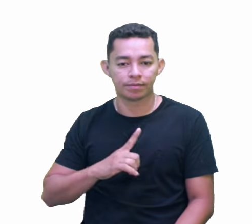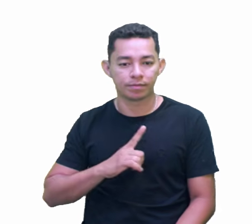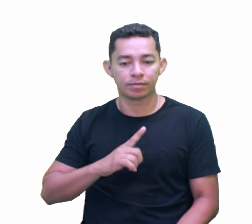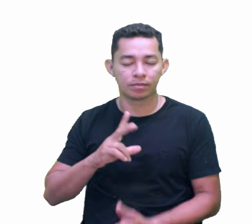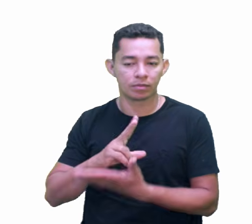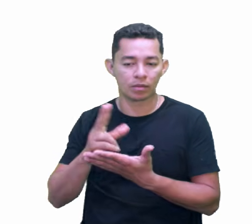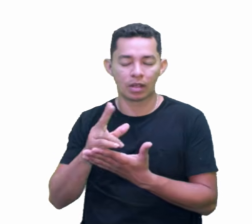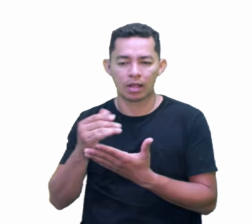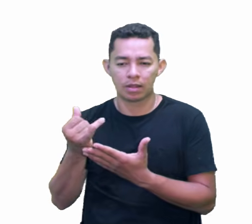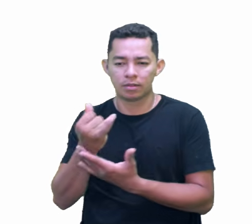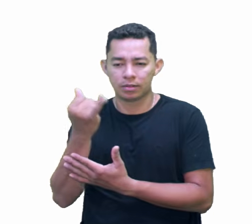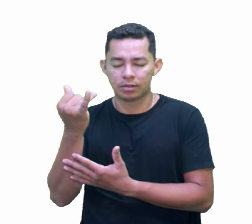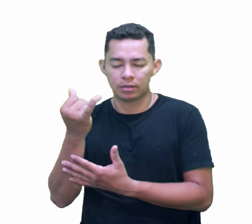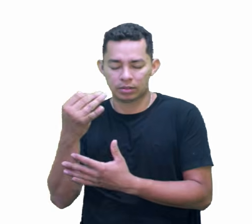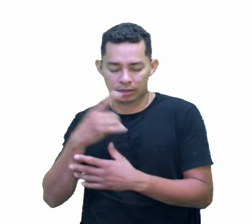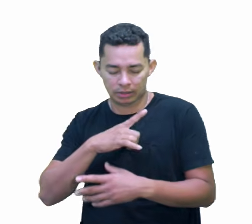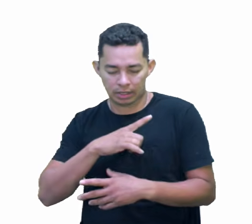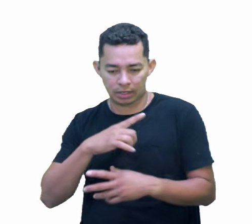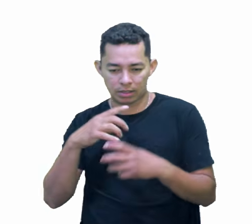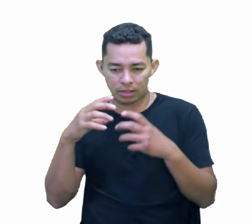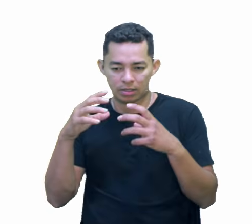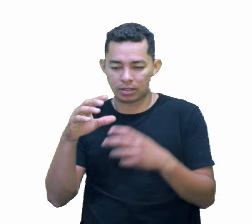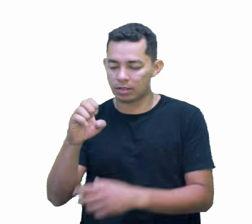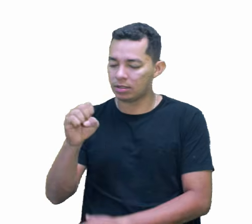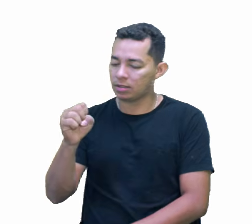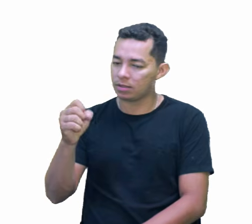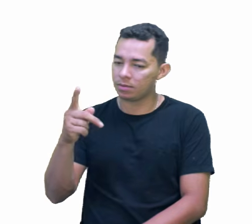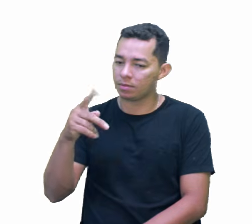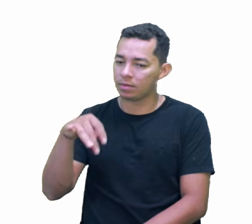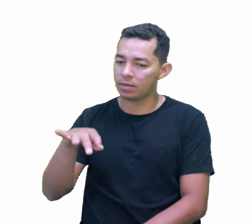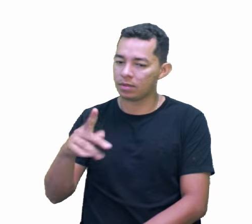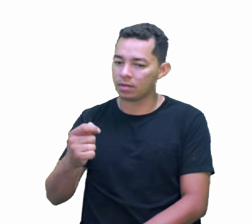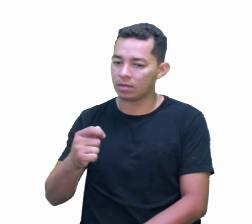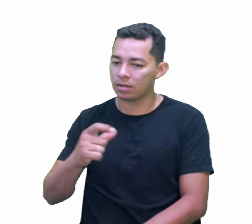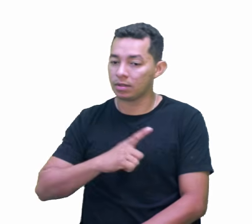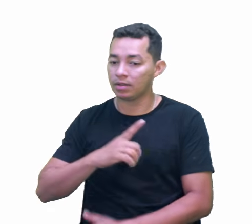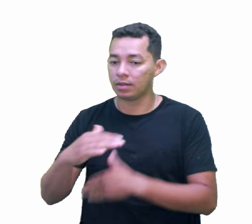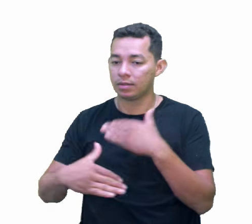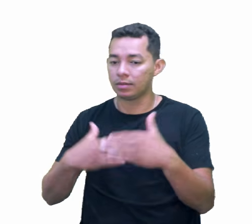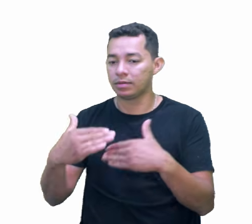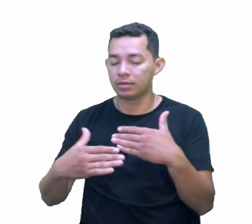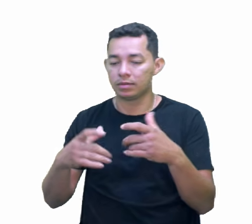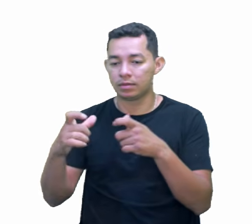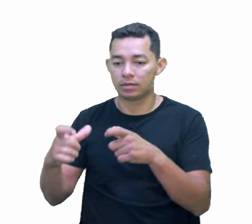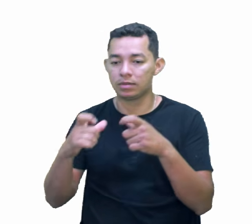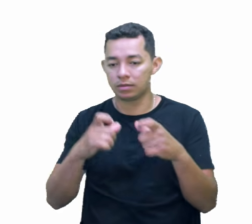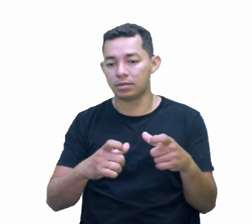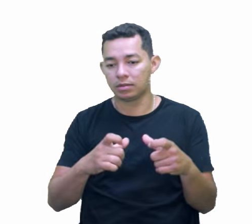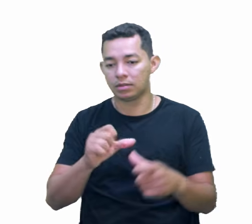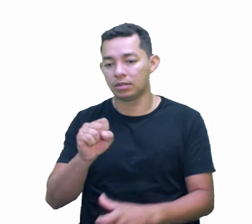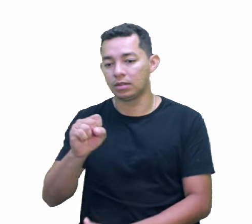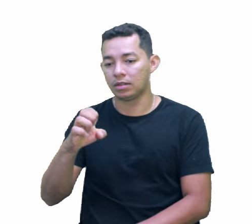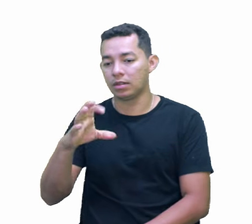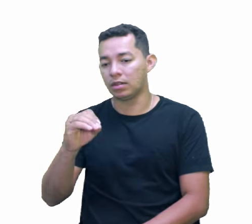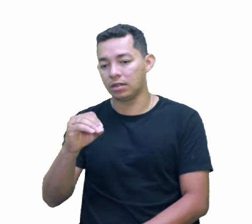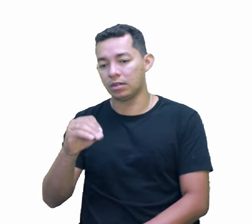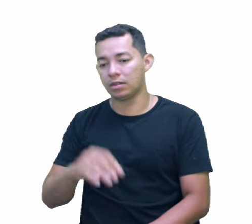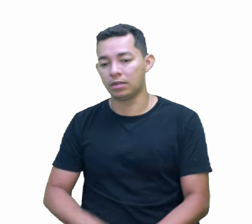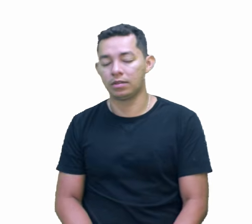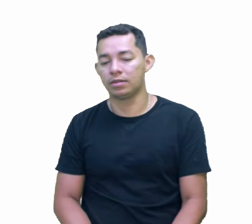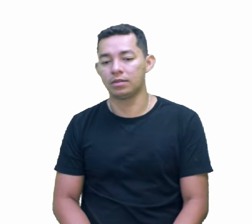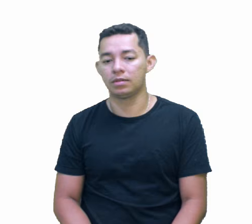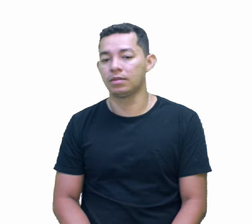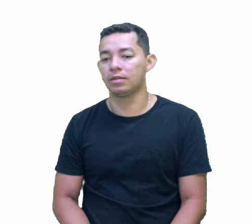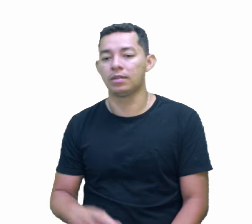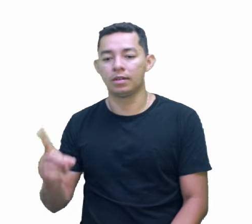espinhoso, né? Que ele se desenvolve em locais, ele tem a capacidade de se desenvolver em locais secos, né? Que não